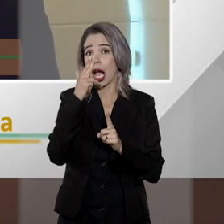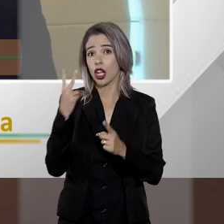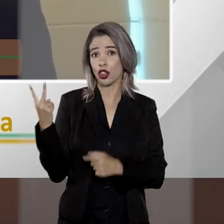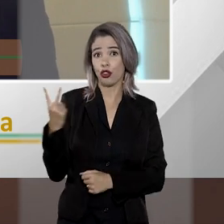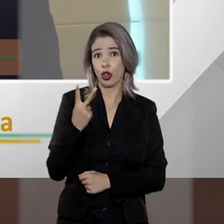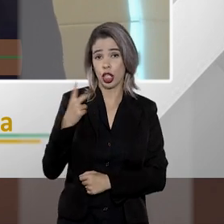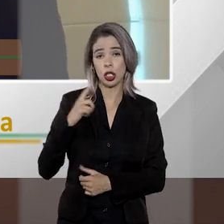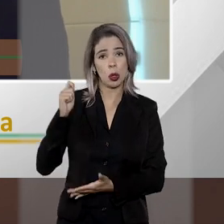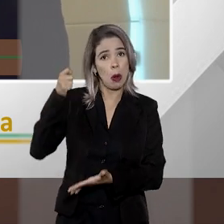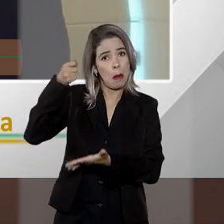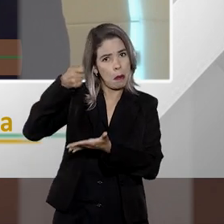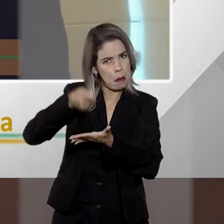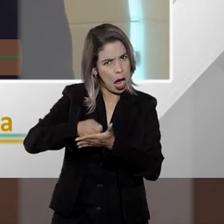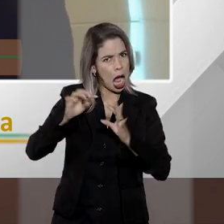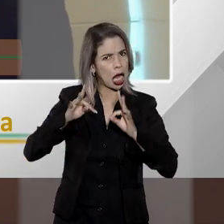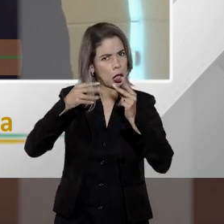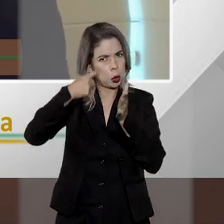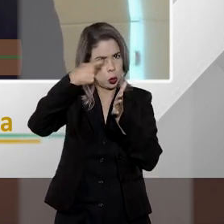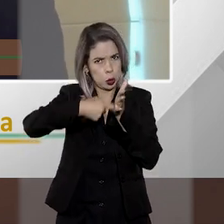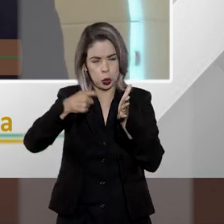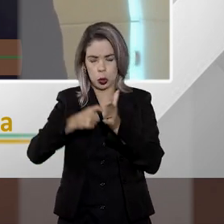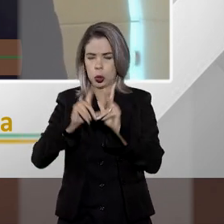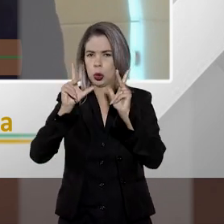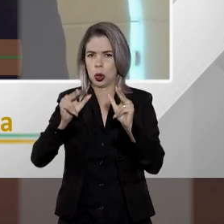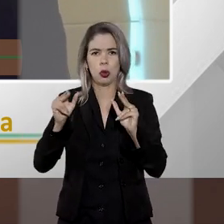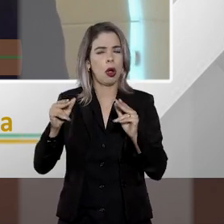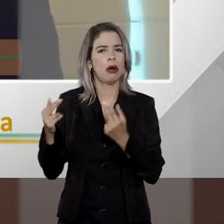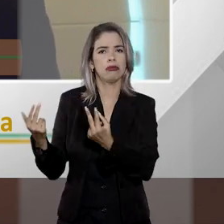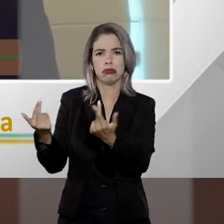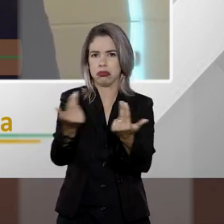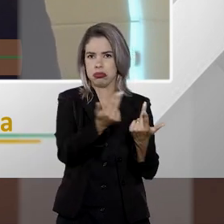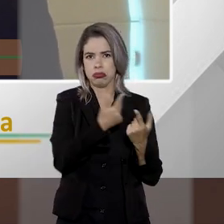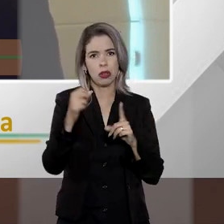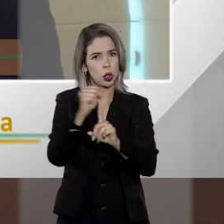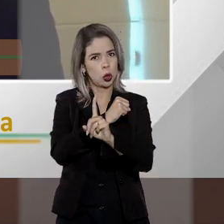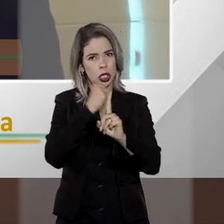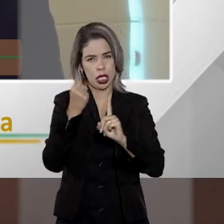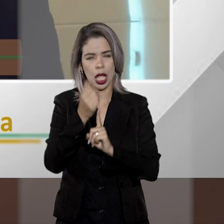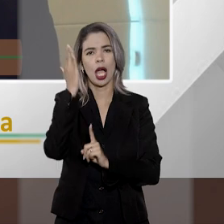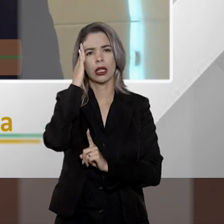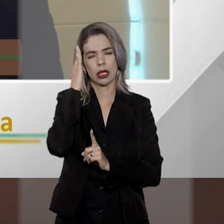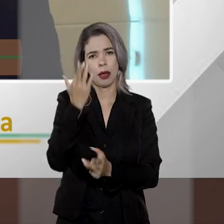vocês pagam seus tributos, como todos, né, que sabem dos